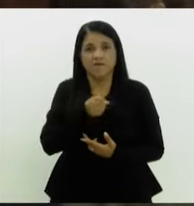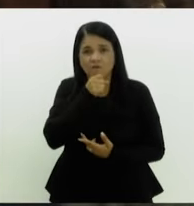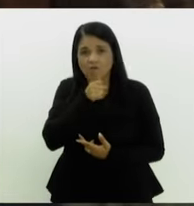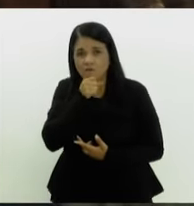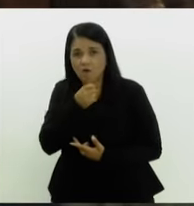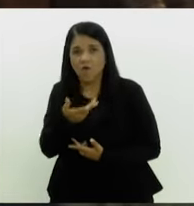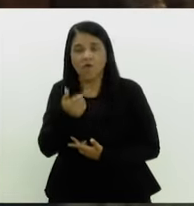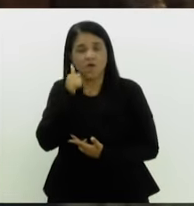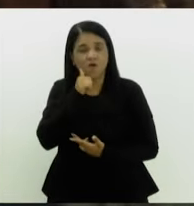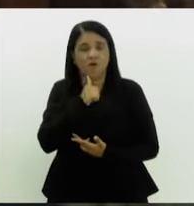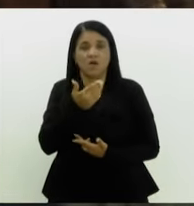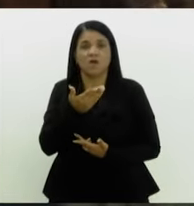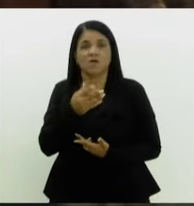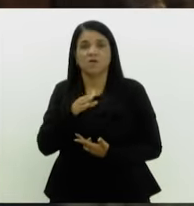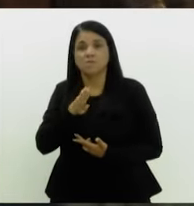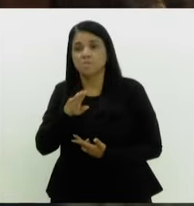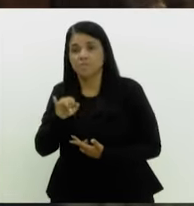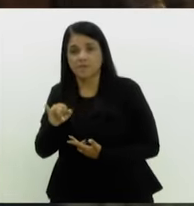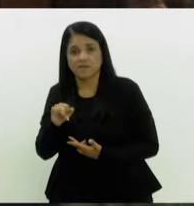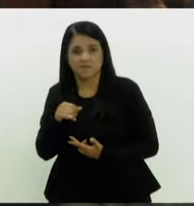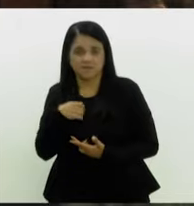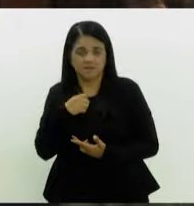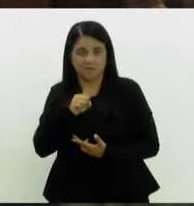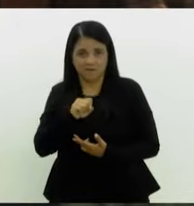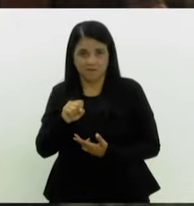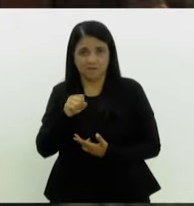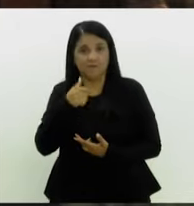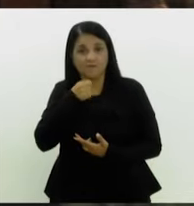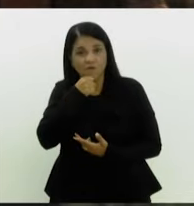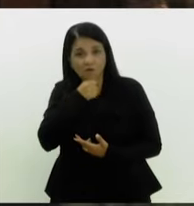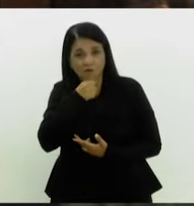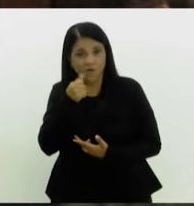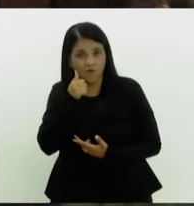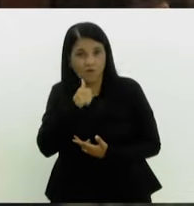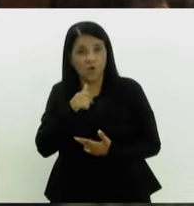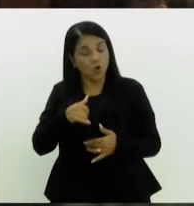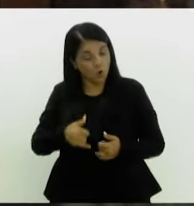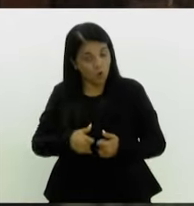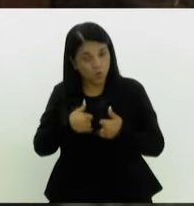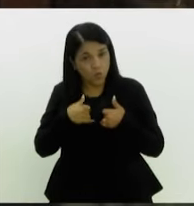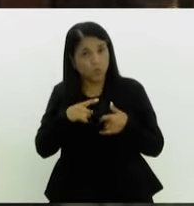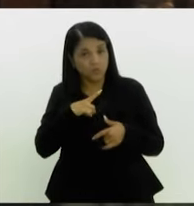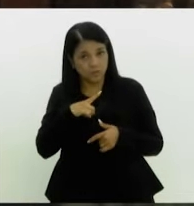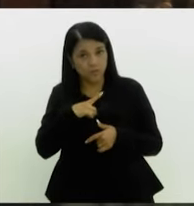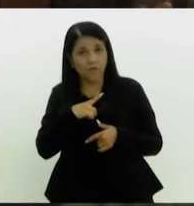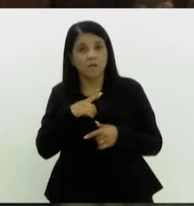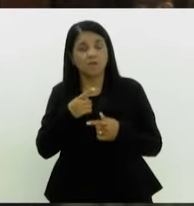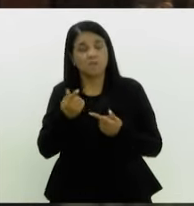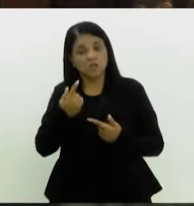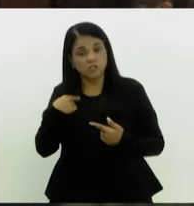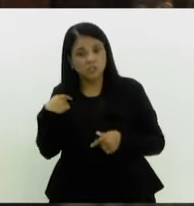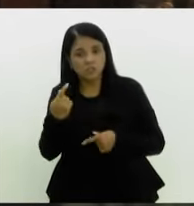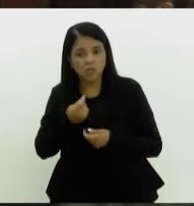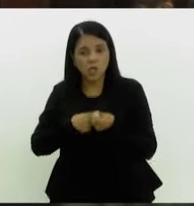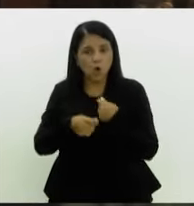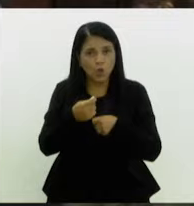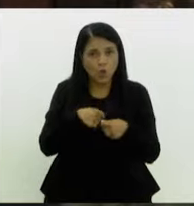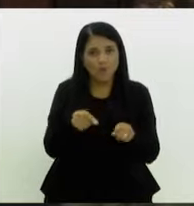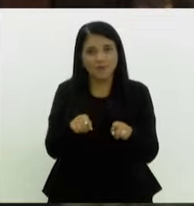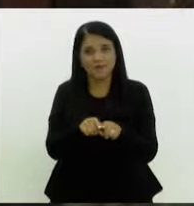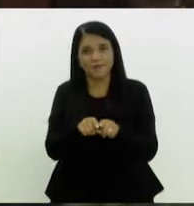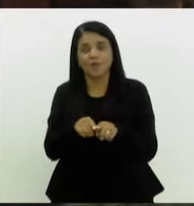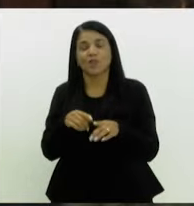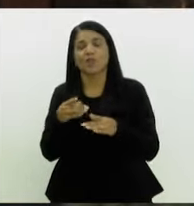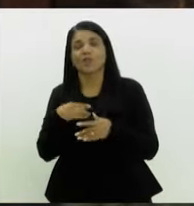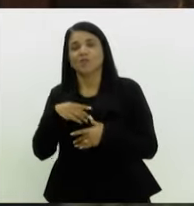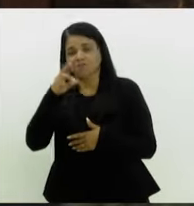bisavó D mas embora sejamos tudo isso e tenhamos orgulho de ser tudo isso nós somos economistas nós somos dona